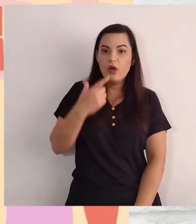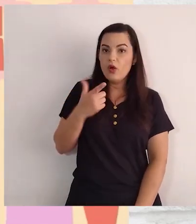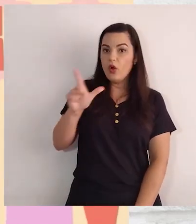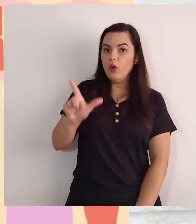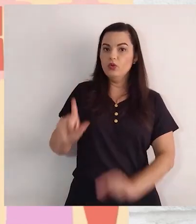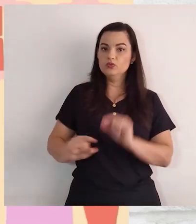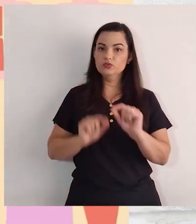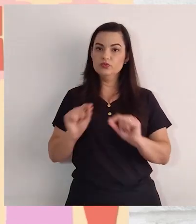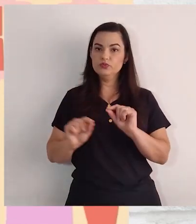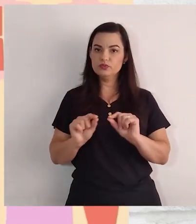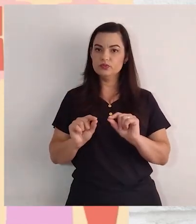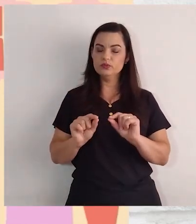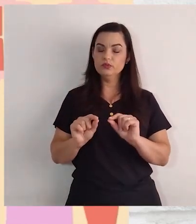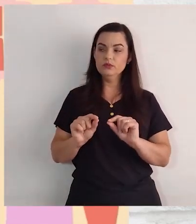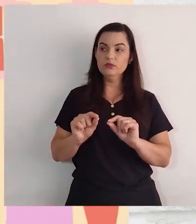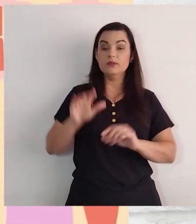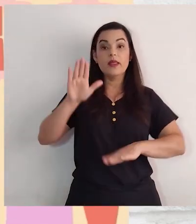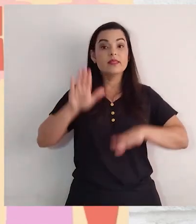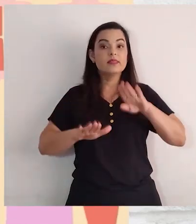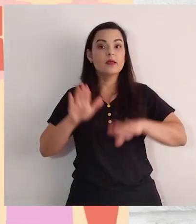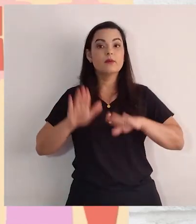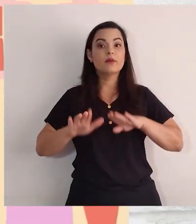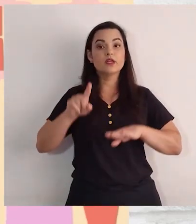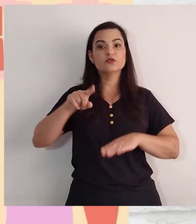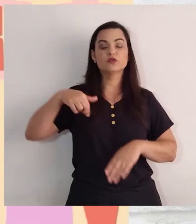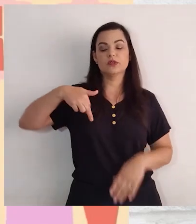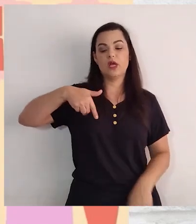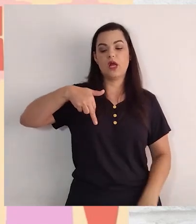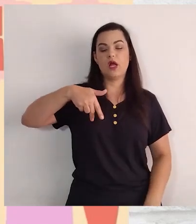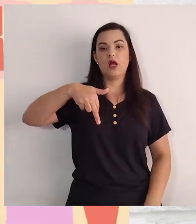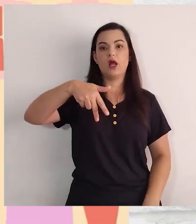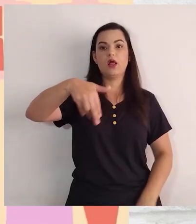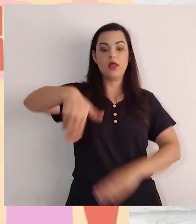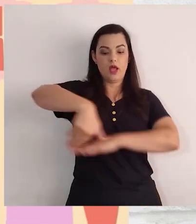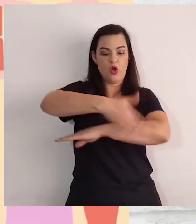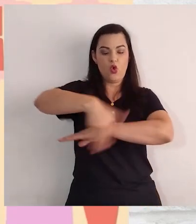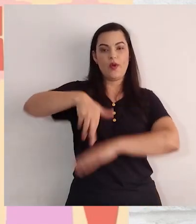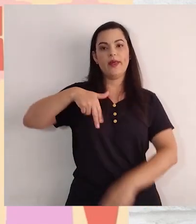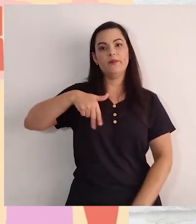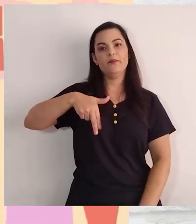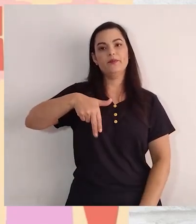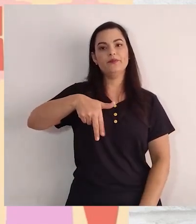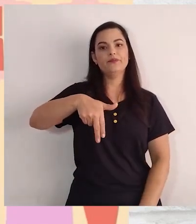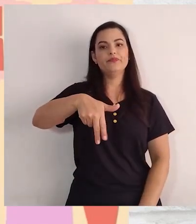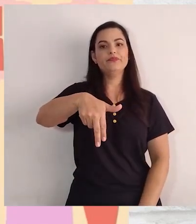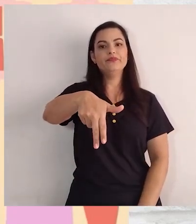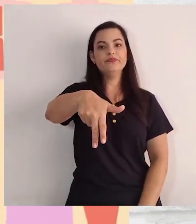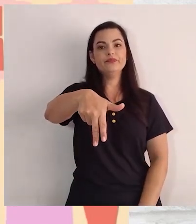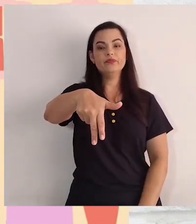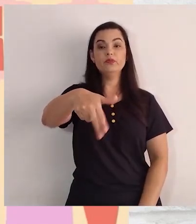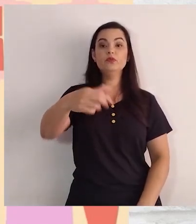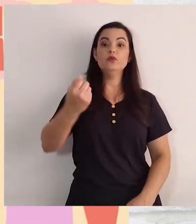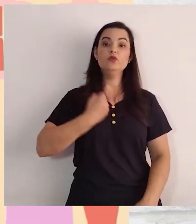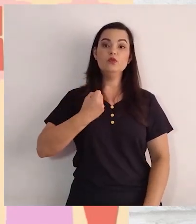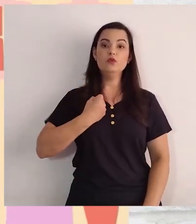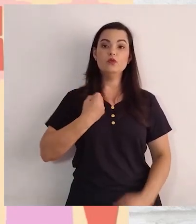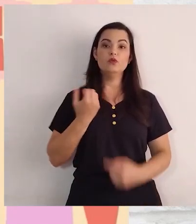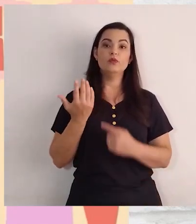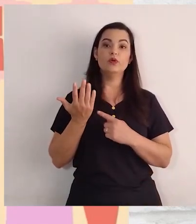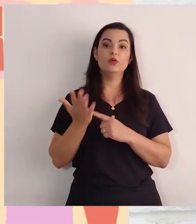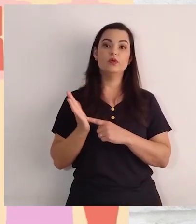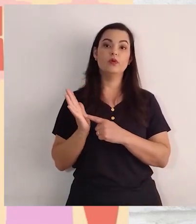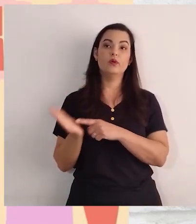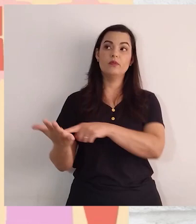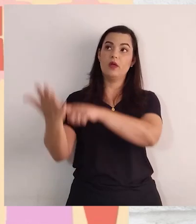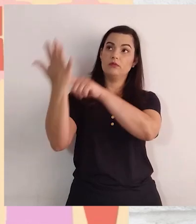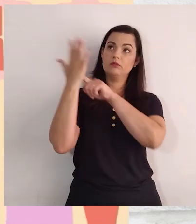é que dependendo da direção que você está andando na rua, os números vão aparecer em ordem crescente, do